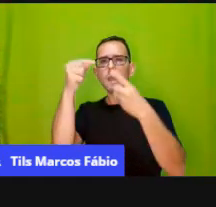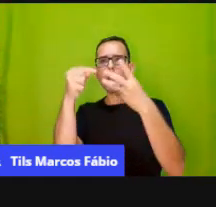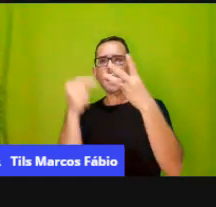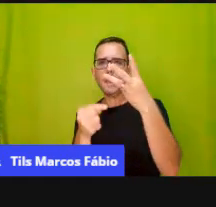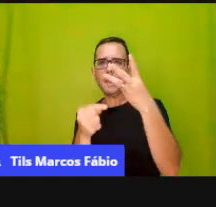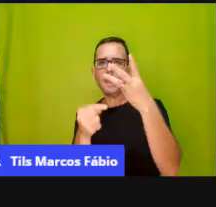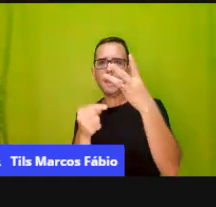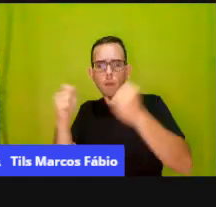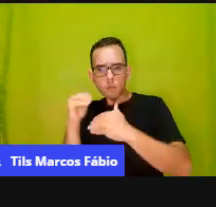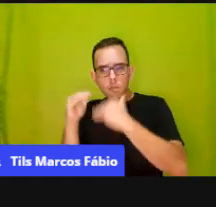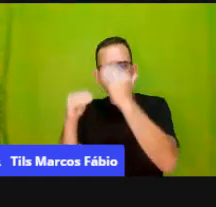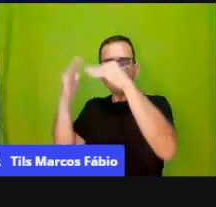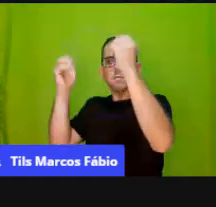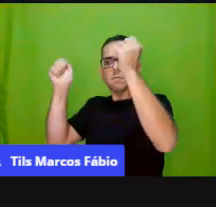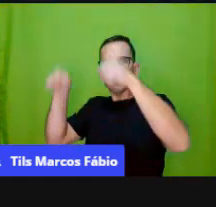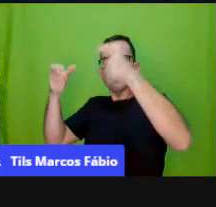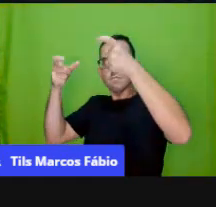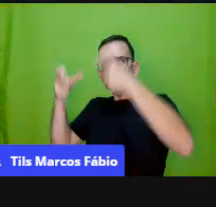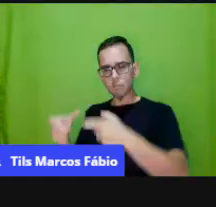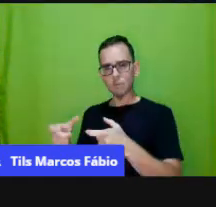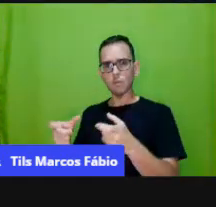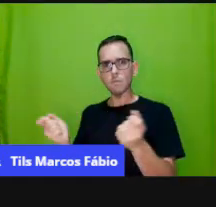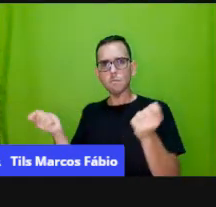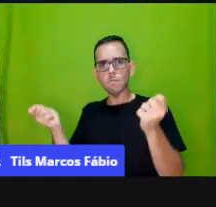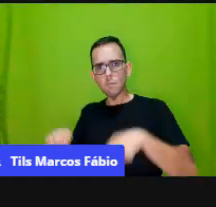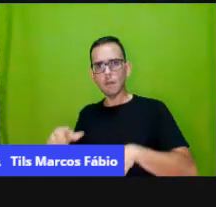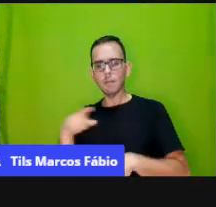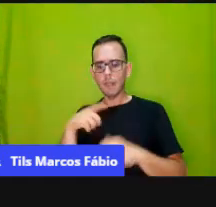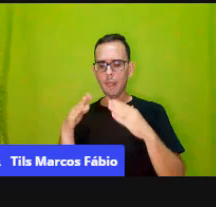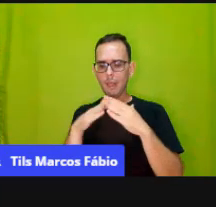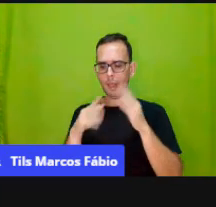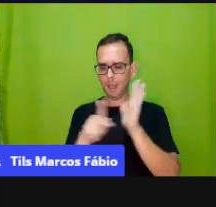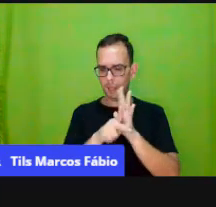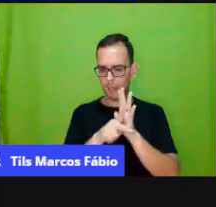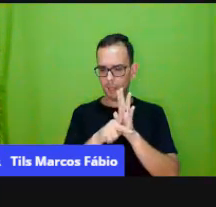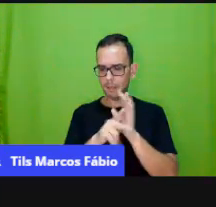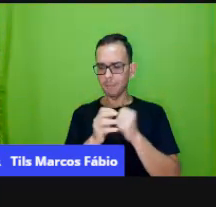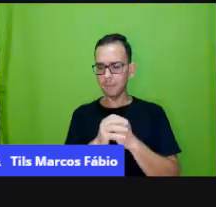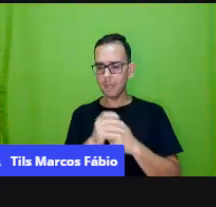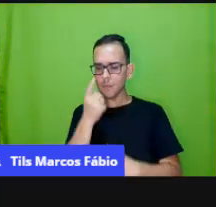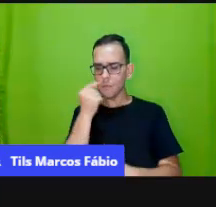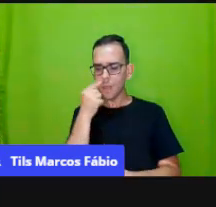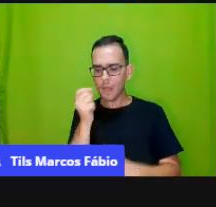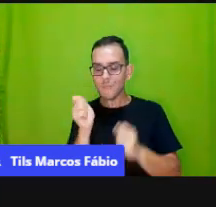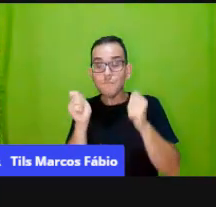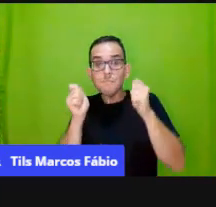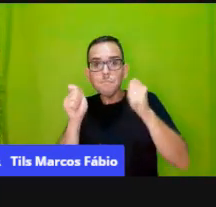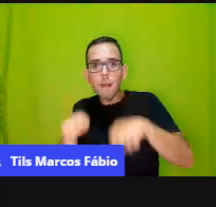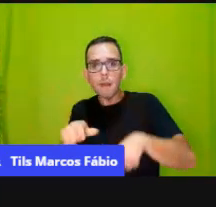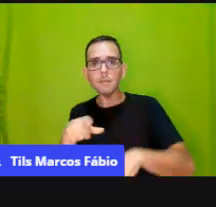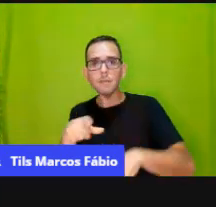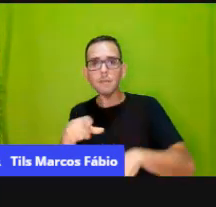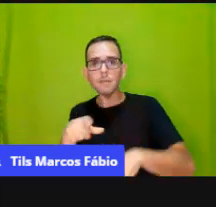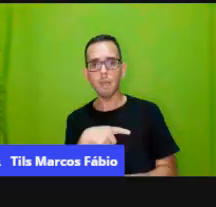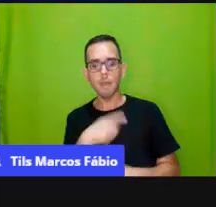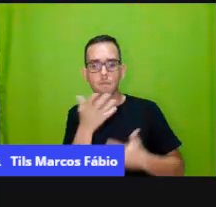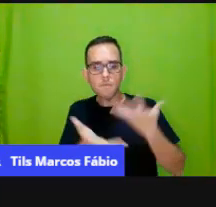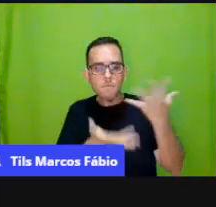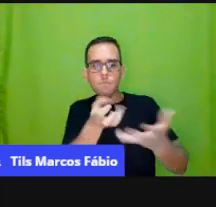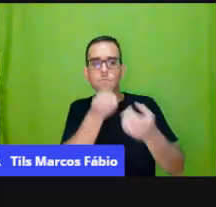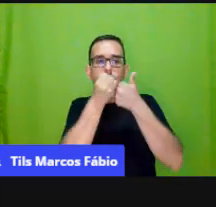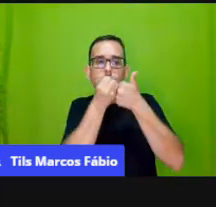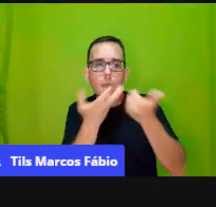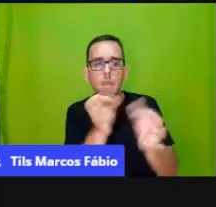enriquecimento ambiental que nós podemos fazer na nossa casa para que os gatos vivam melhor e convivam melhor com seus